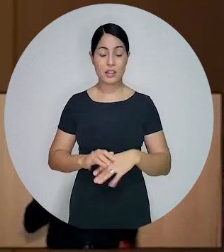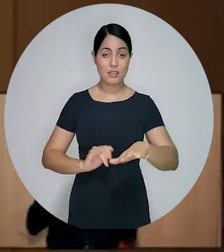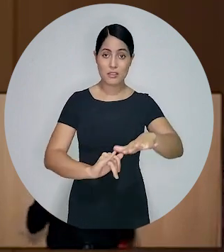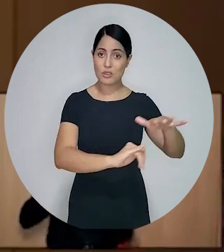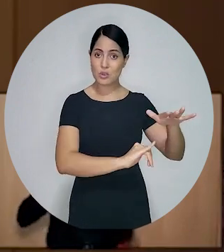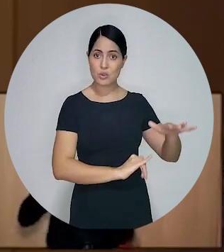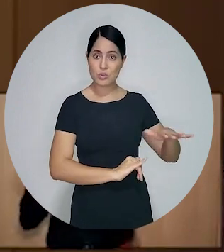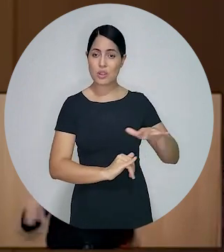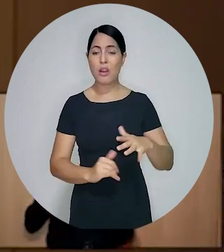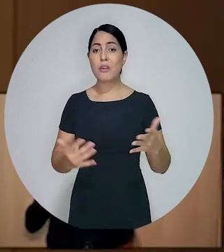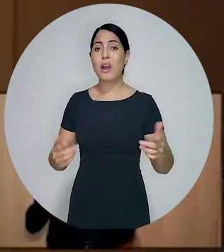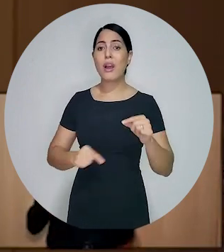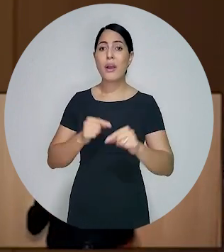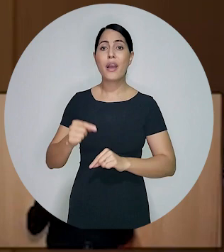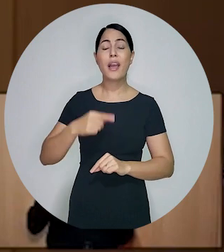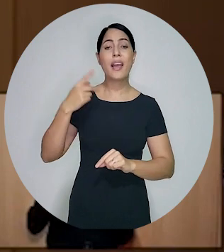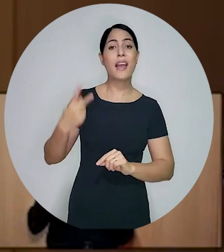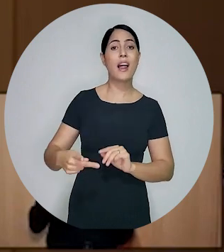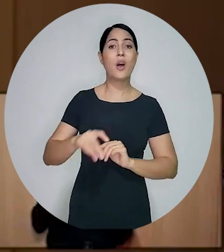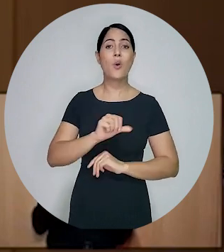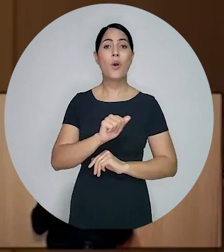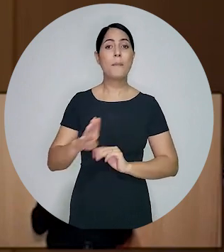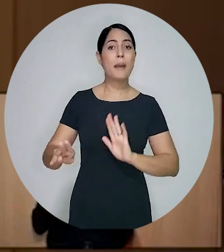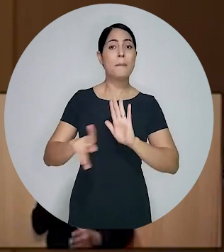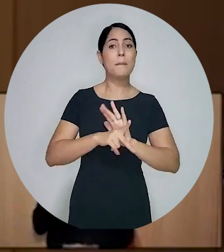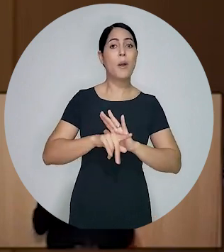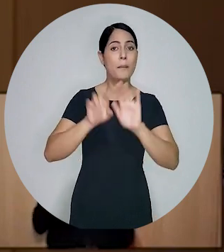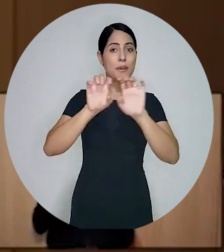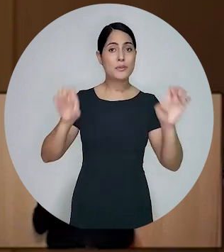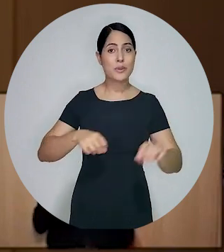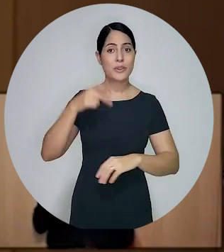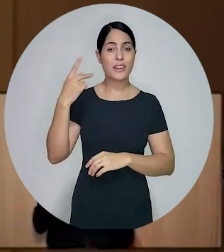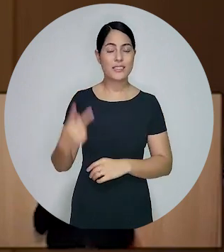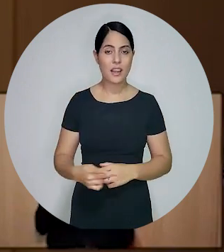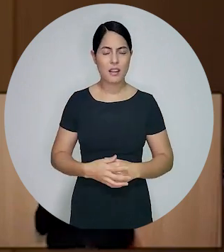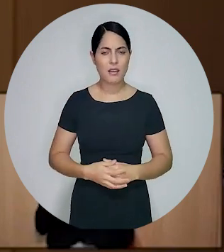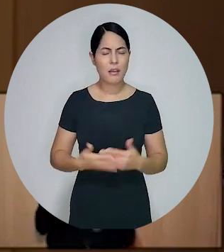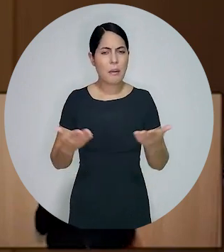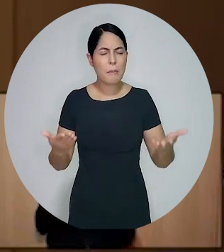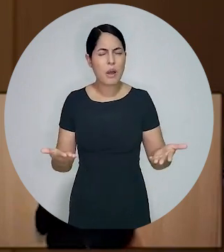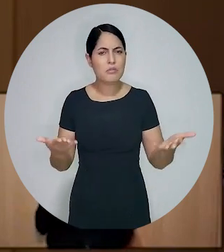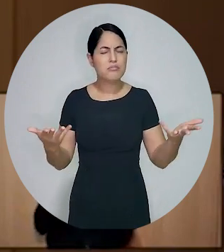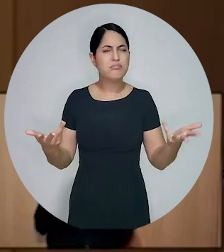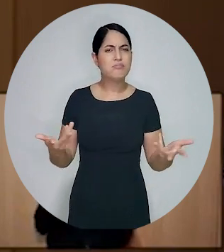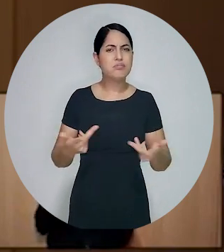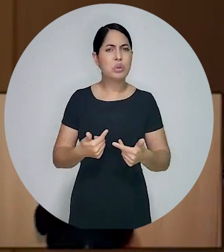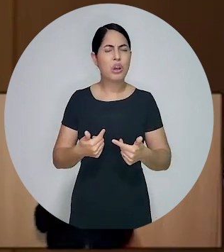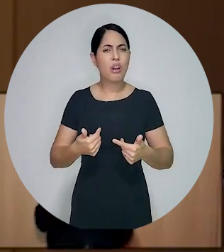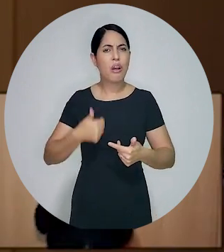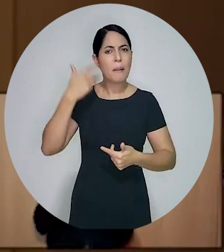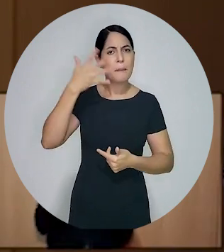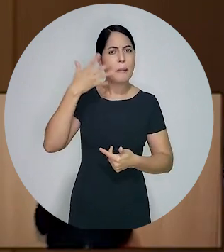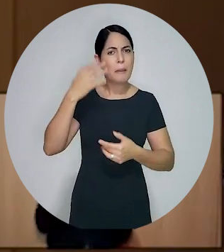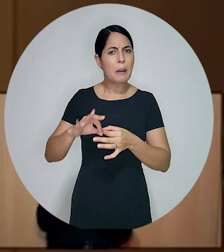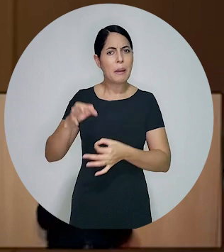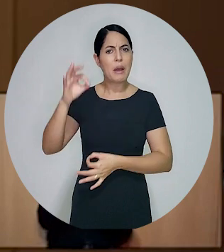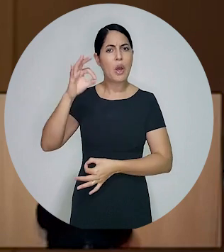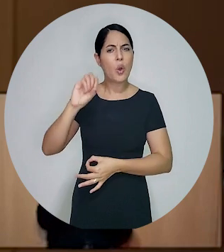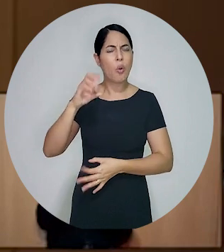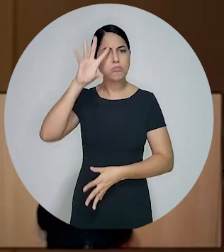ou seja, diz muito, mas ao mesmo tempo não diz nada, já que não permite uma definição precisa ou